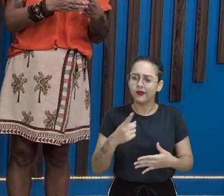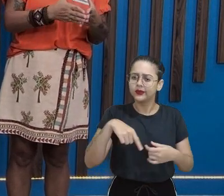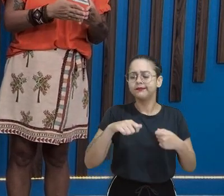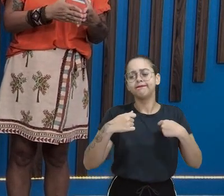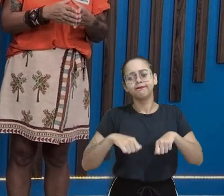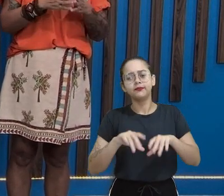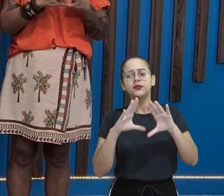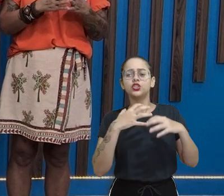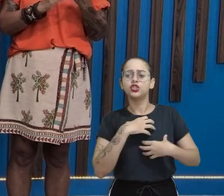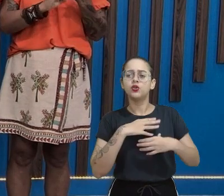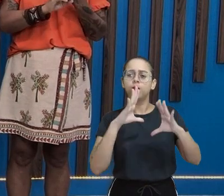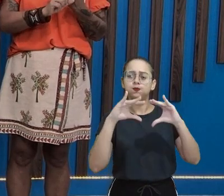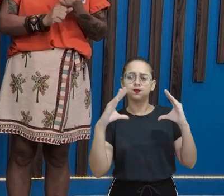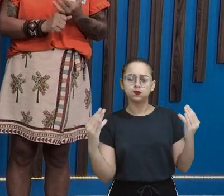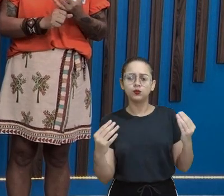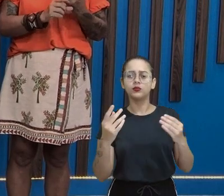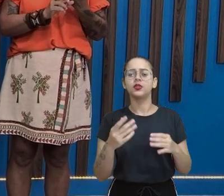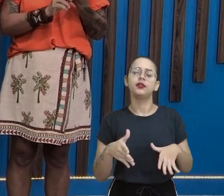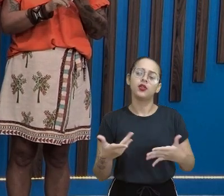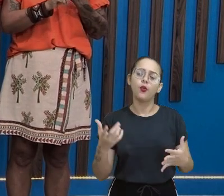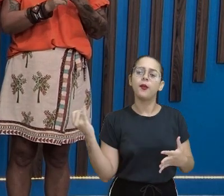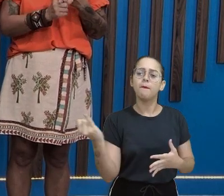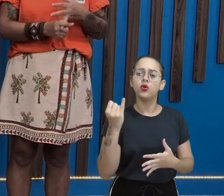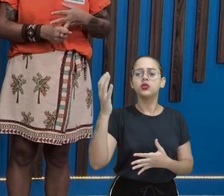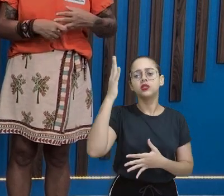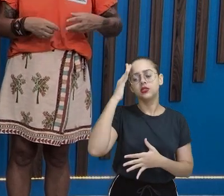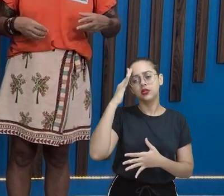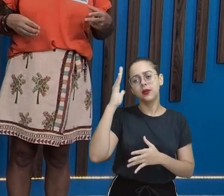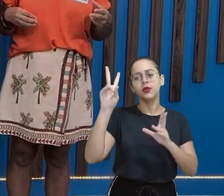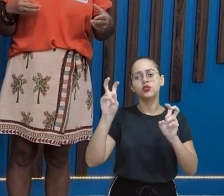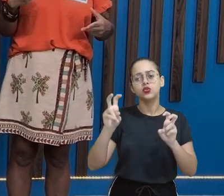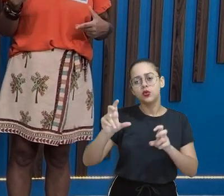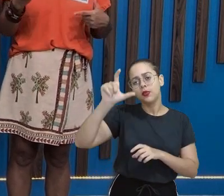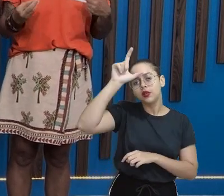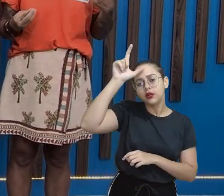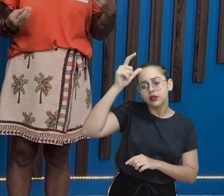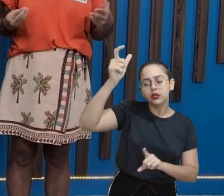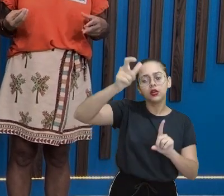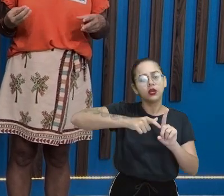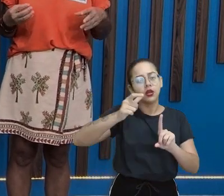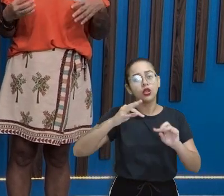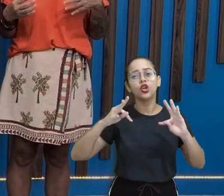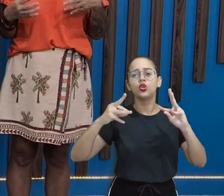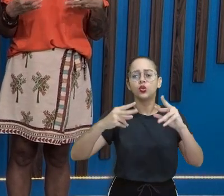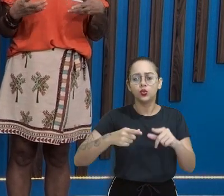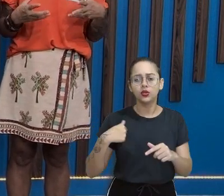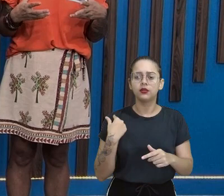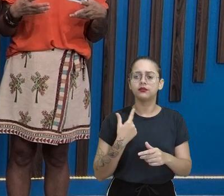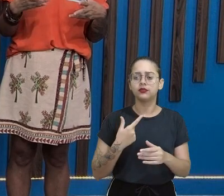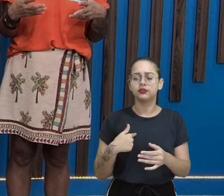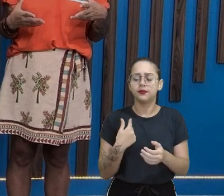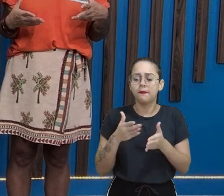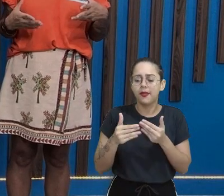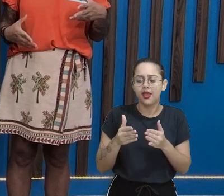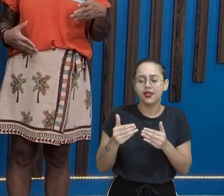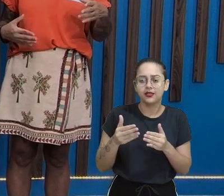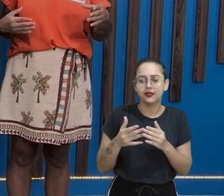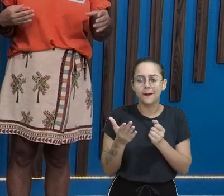enquanto estudantes, a gente falar em liderança, a gente falar em protagonismo, tudo isso vem sendo pedido pela nossa própria base